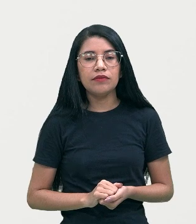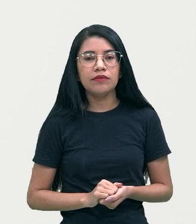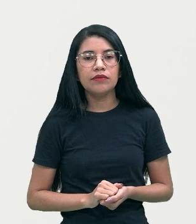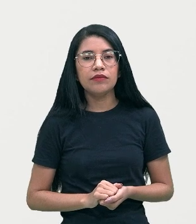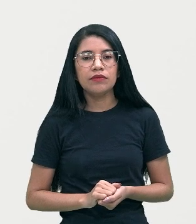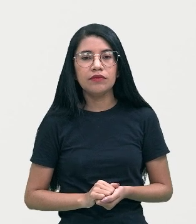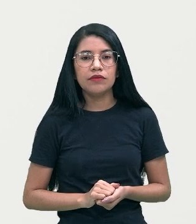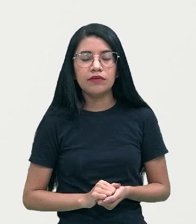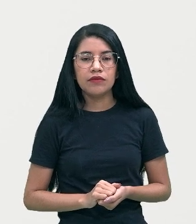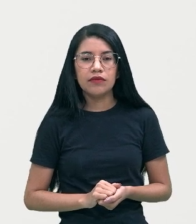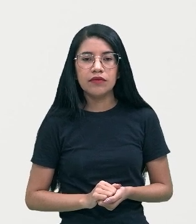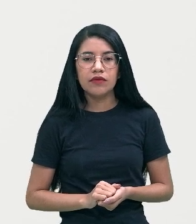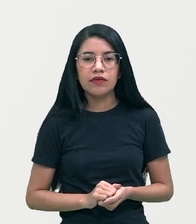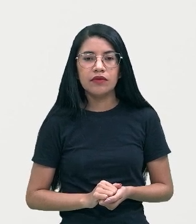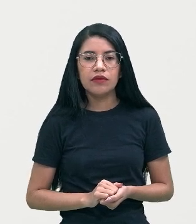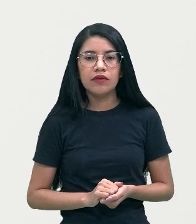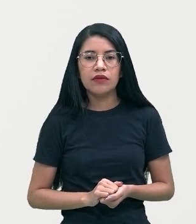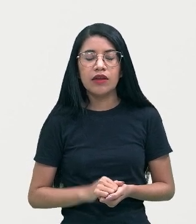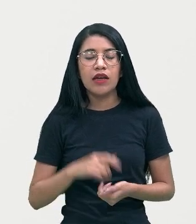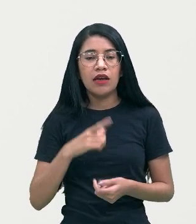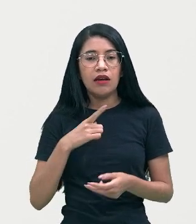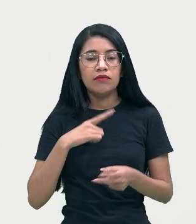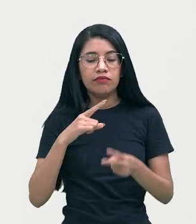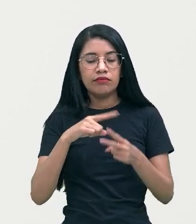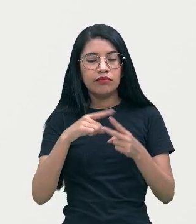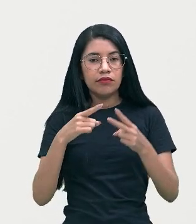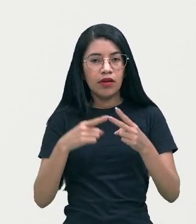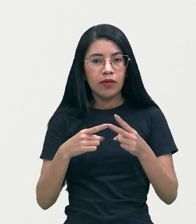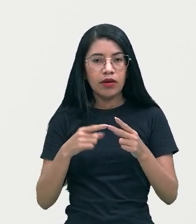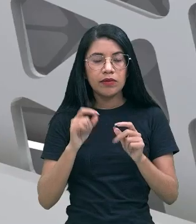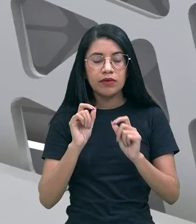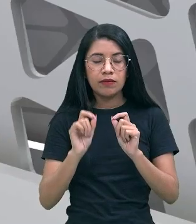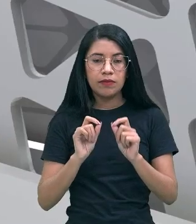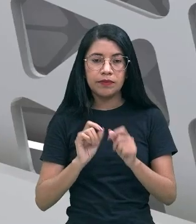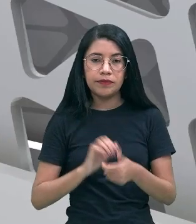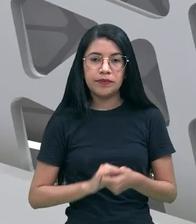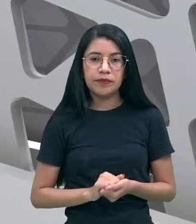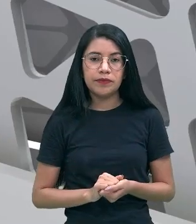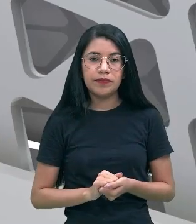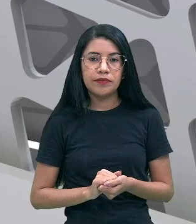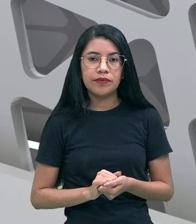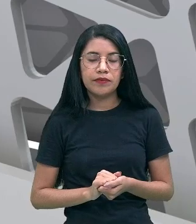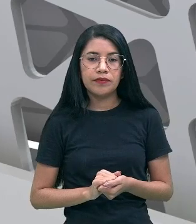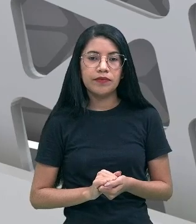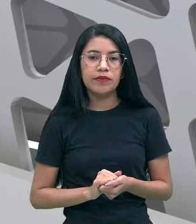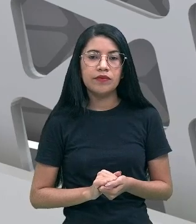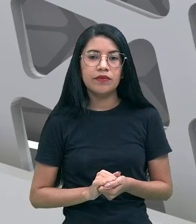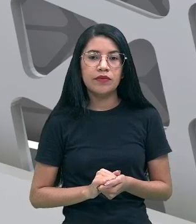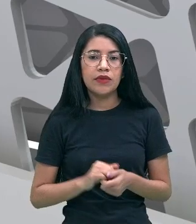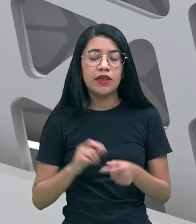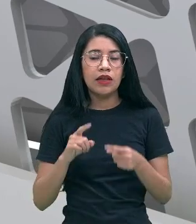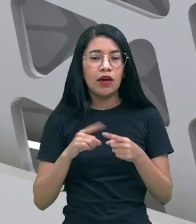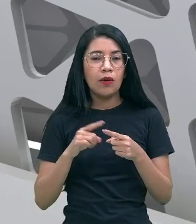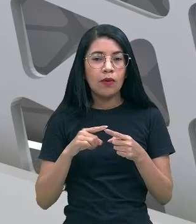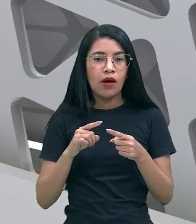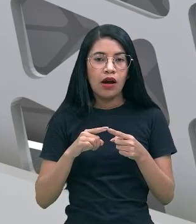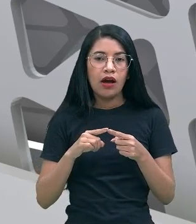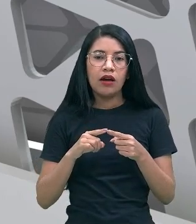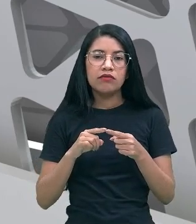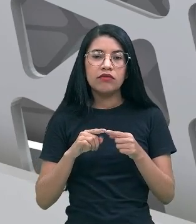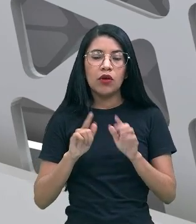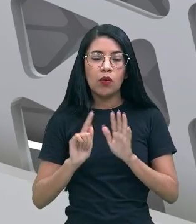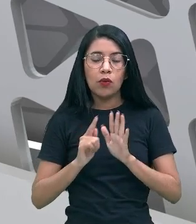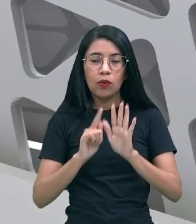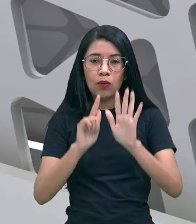fósseis? Tem dois grandes problemas, né, gente? Um problema grande é que eles liberam